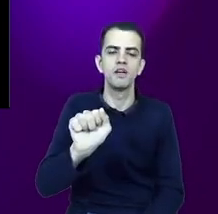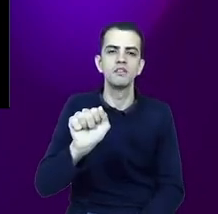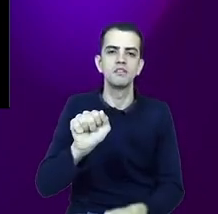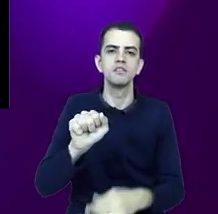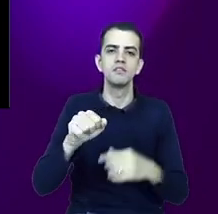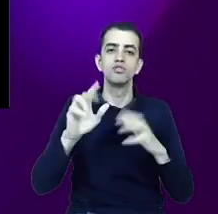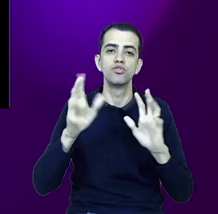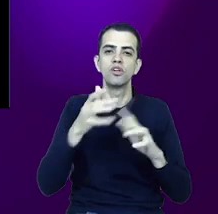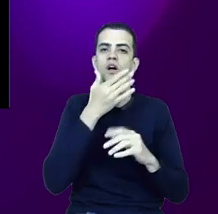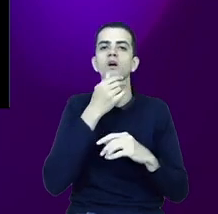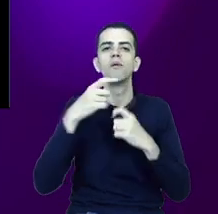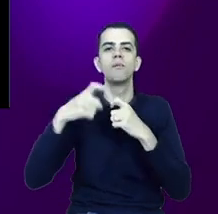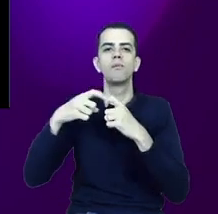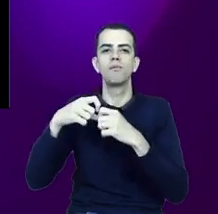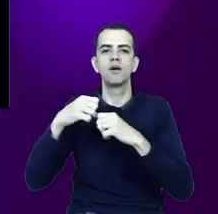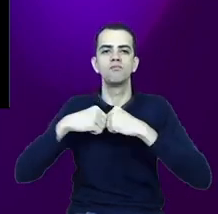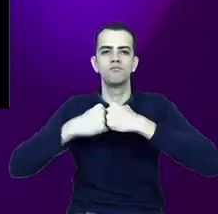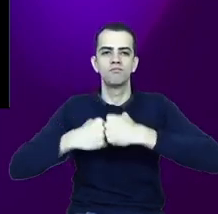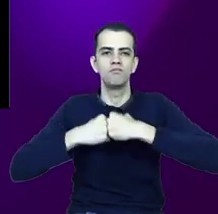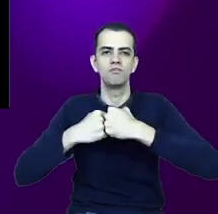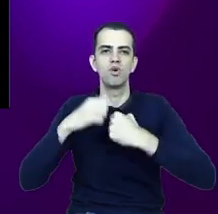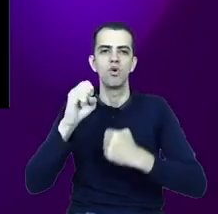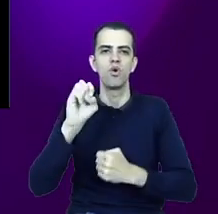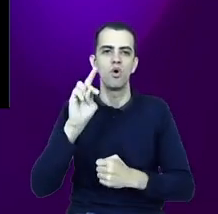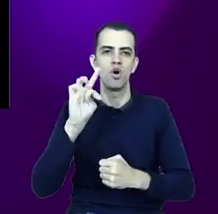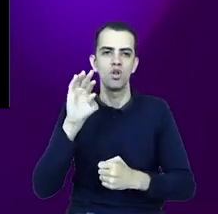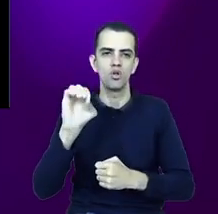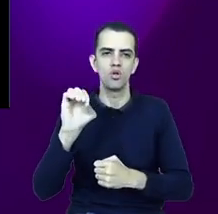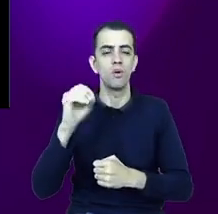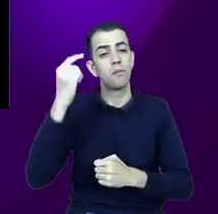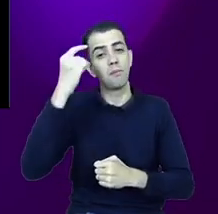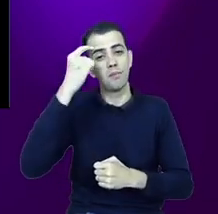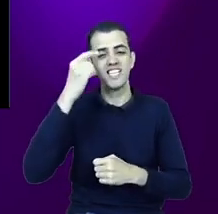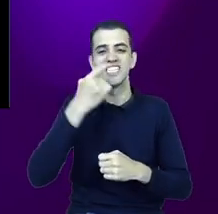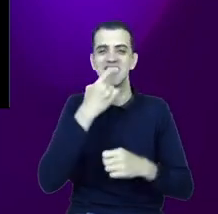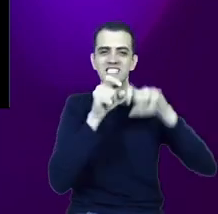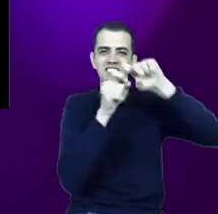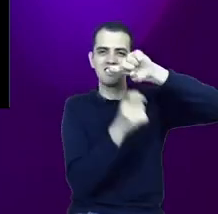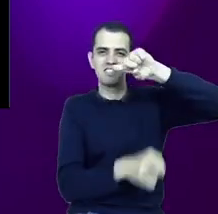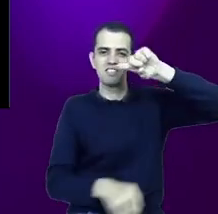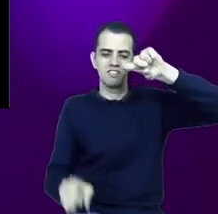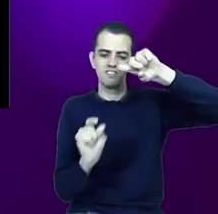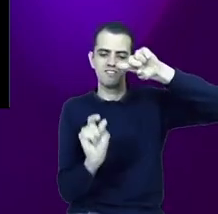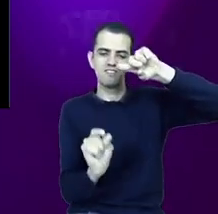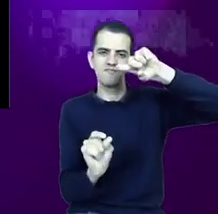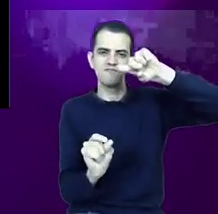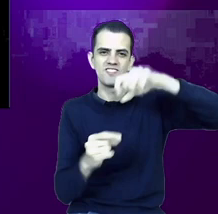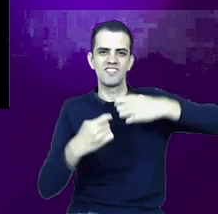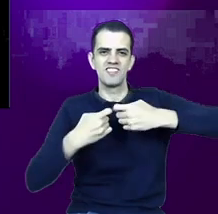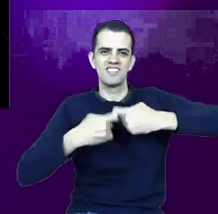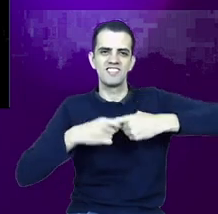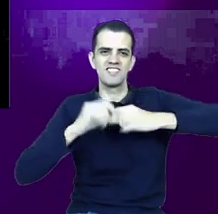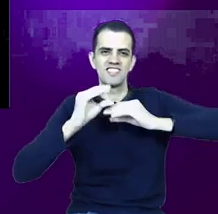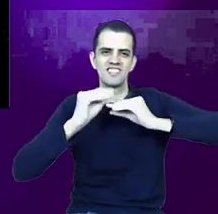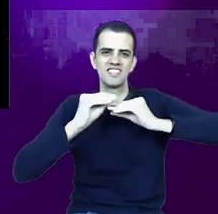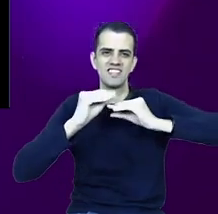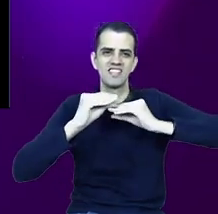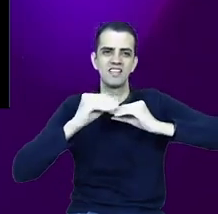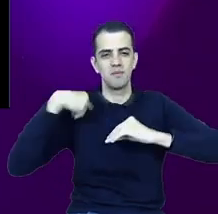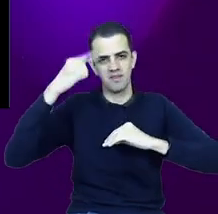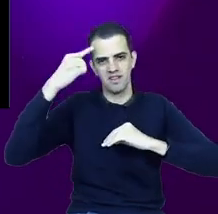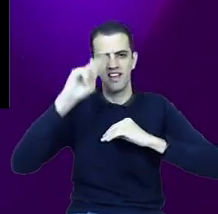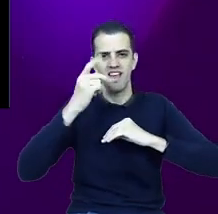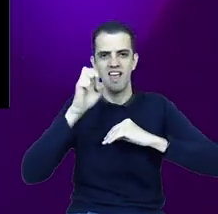ortopedista pela suspeita de uma hérnia de disco, que na verdade ele tinha um ependimoma aqui intramedular cervical alto,